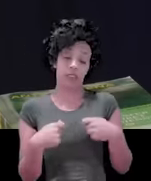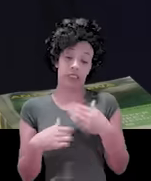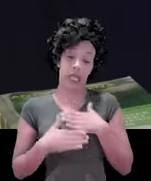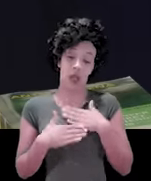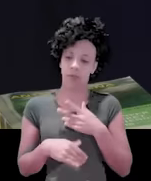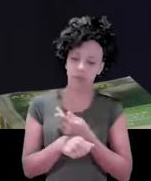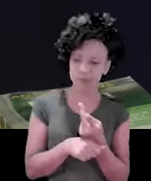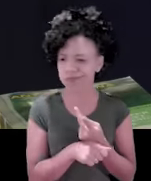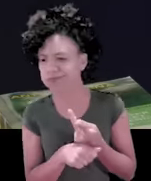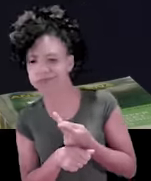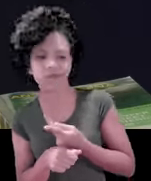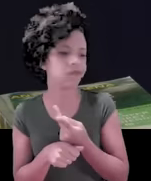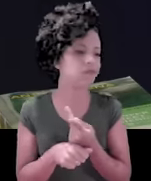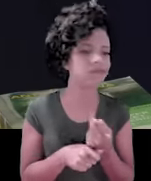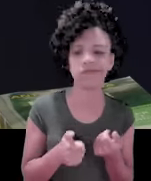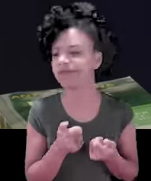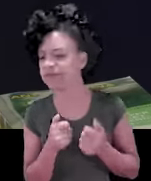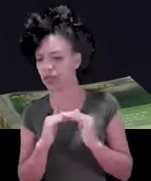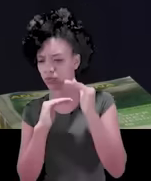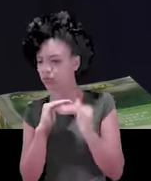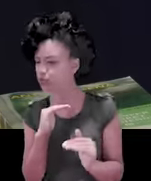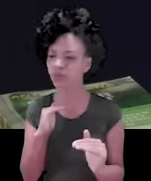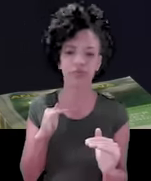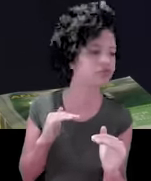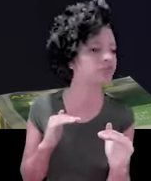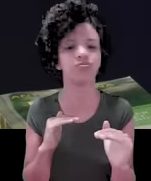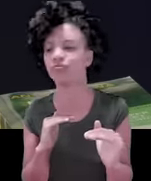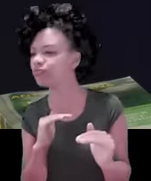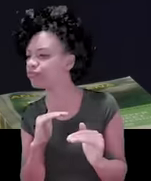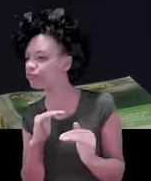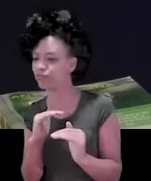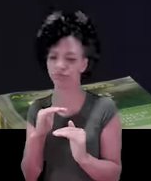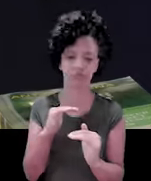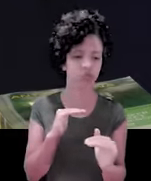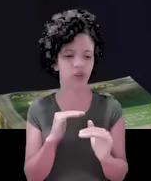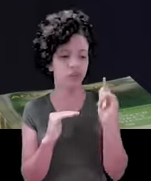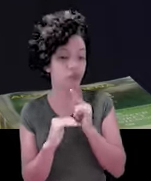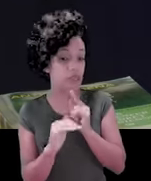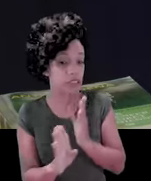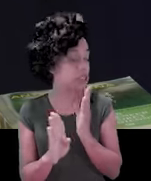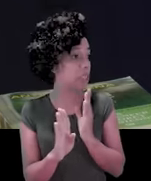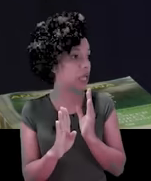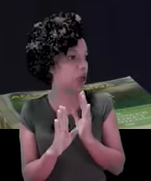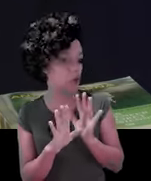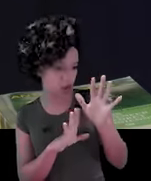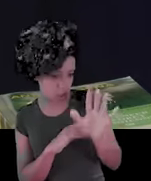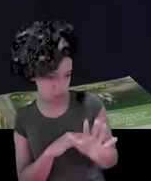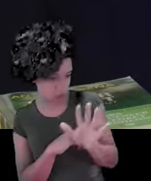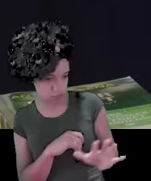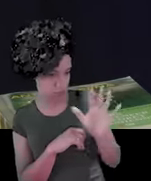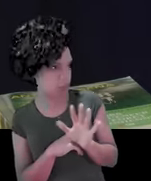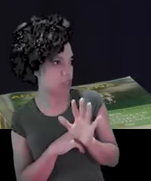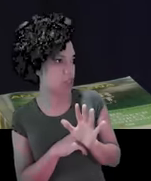você tem que manter a calma aí procurando procurando fui olhando lá vinha perdendo altitude e olhando minha mão não conseguia ver alguma saída até que eu olhei assim na esquerda